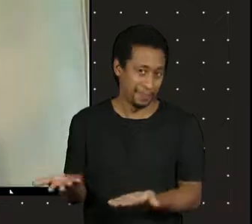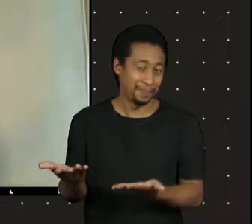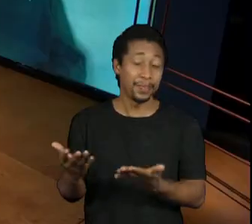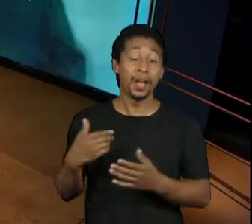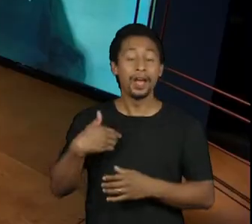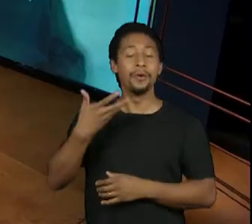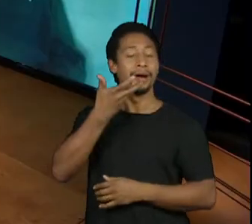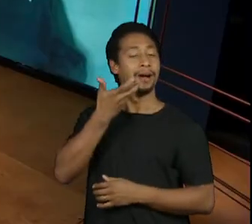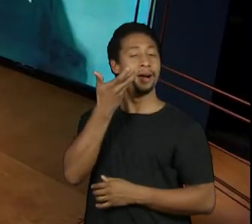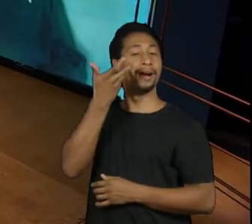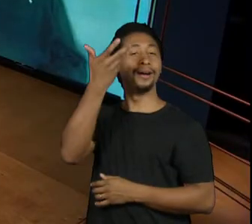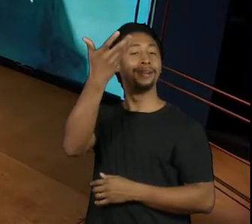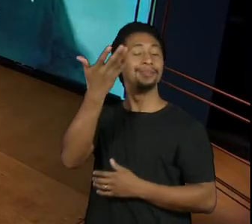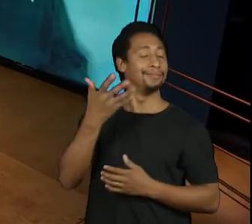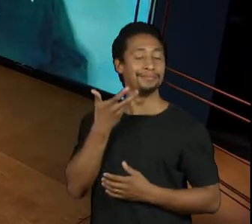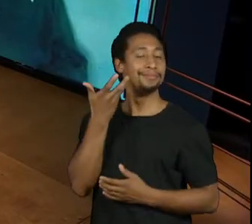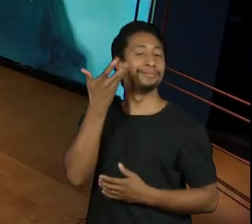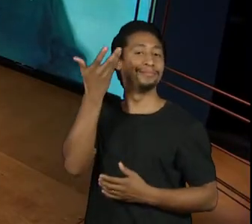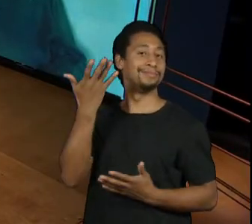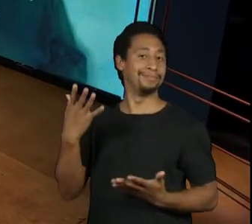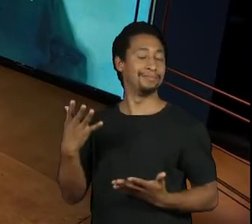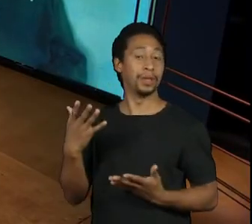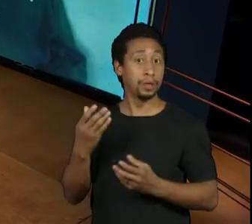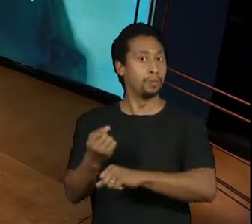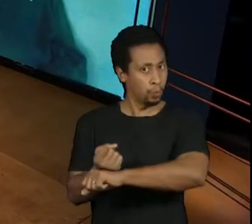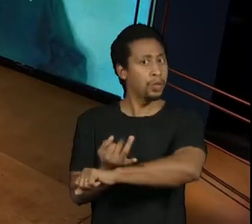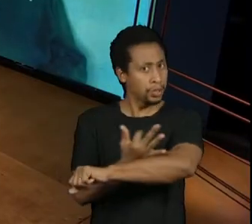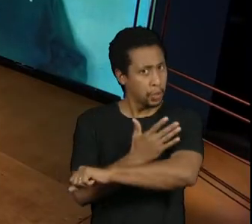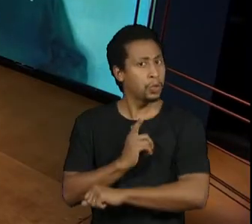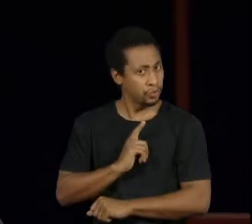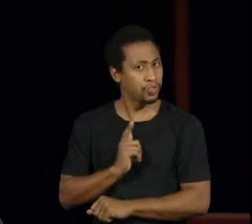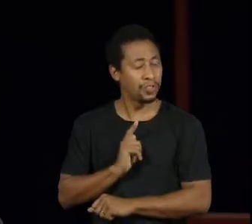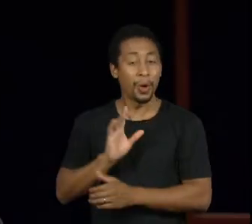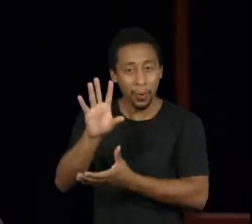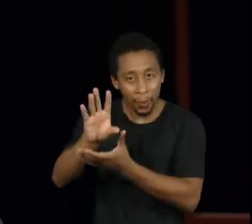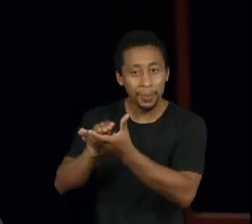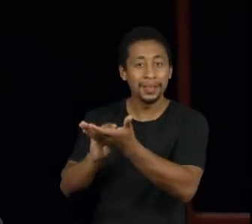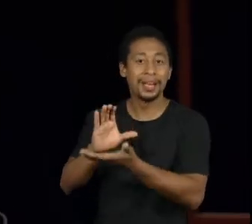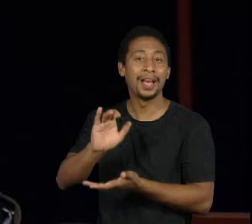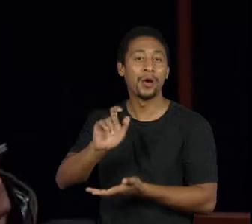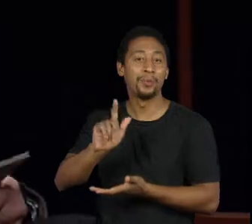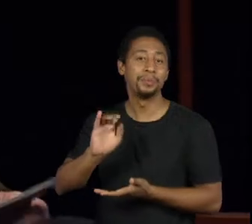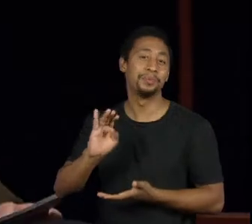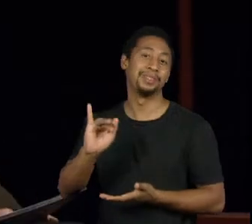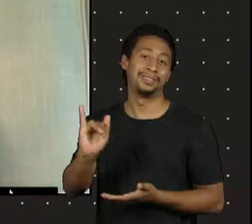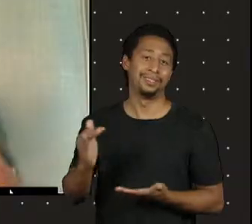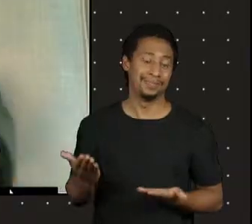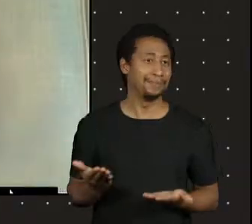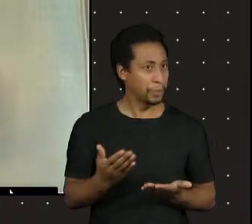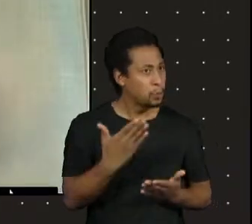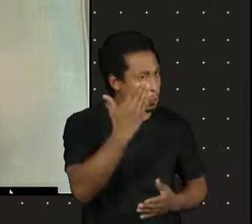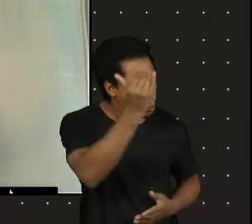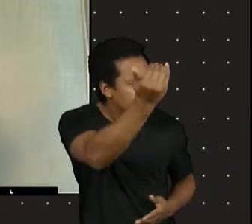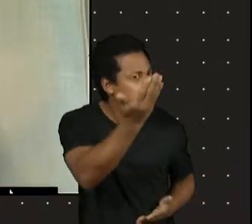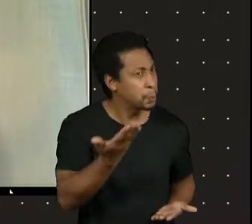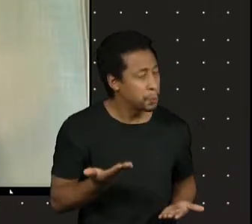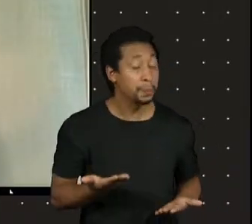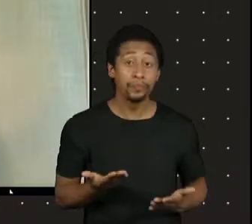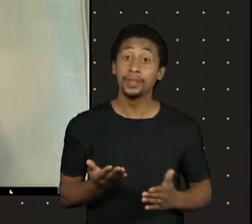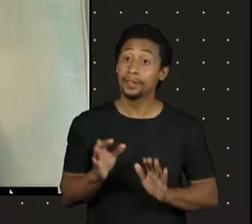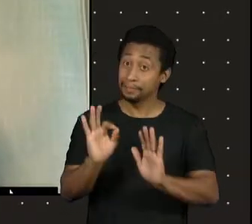canção, uma gravação do Calbi, que eu adorava. Grande sucesso dele. Mas lá em